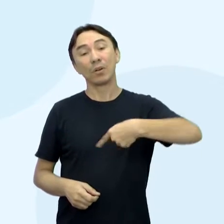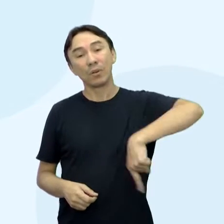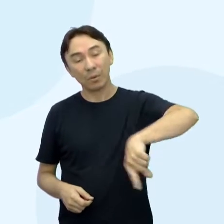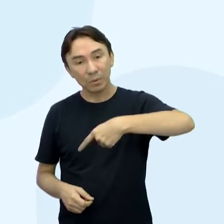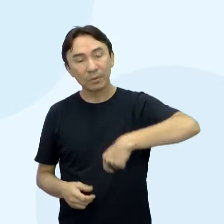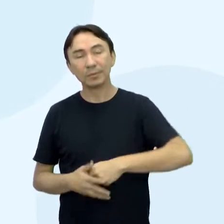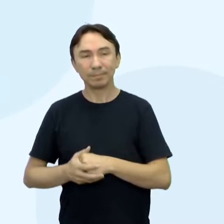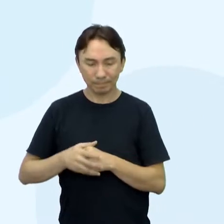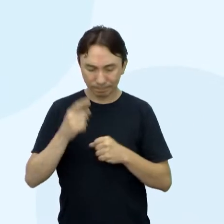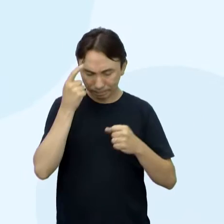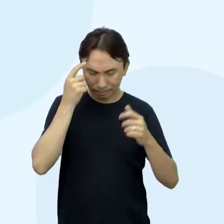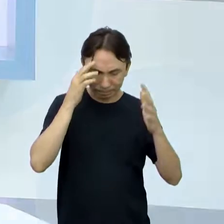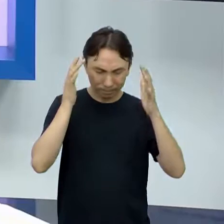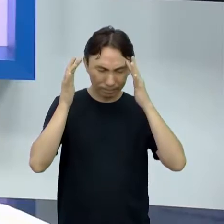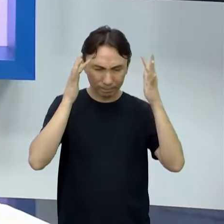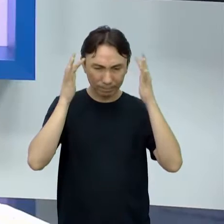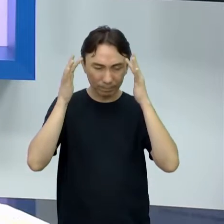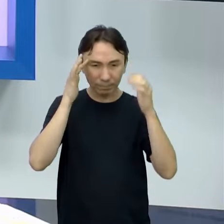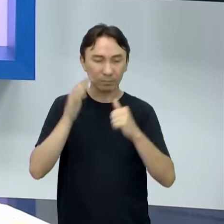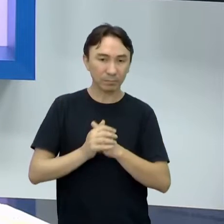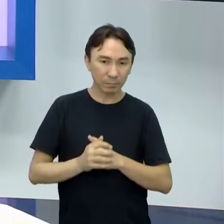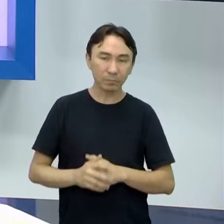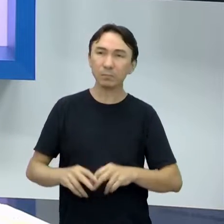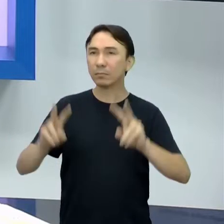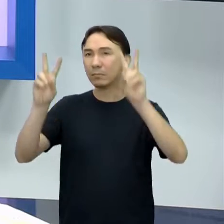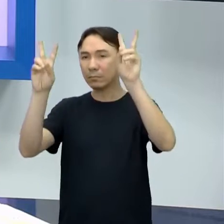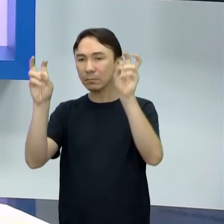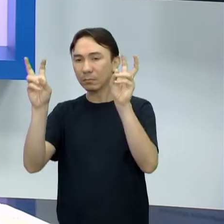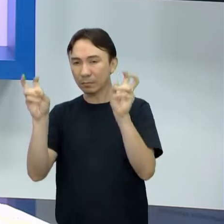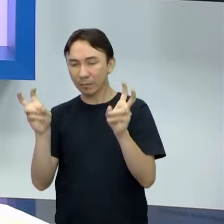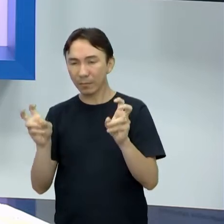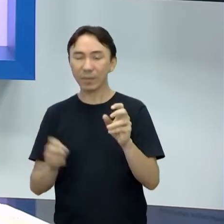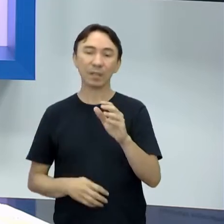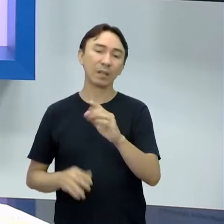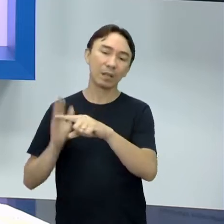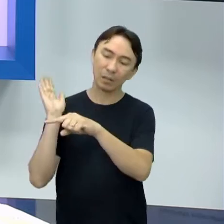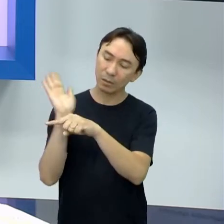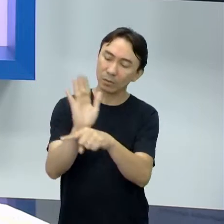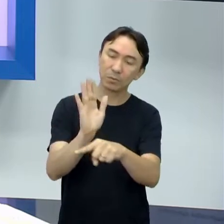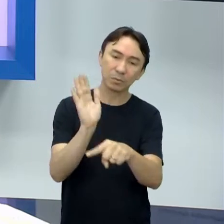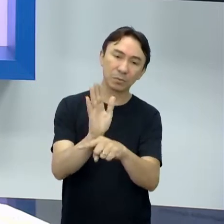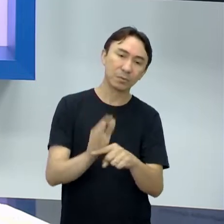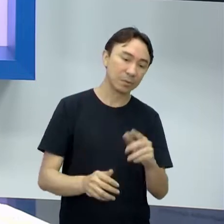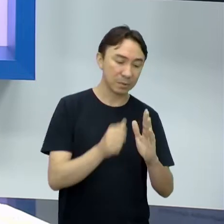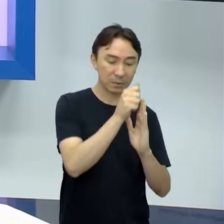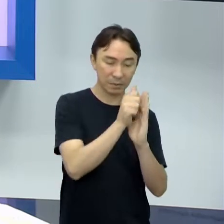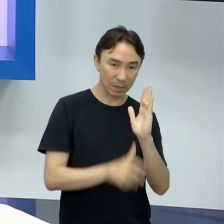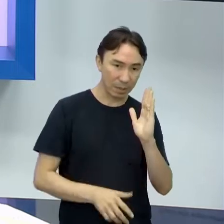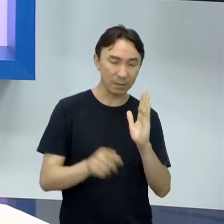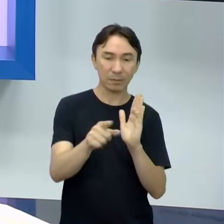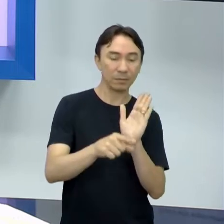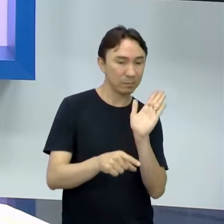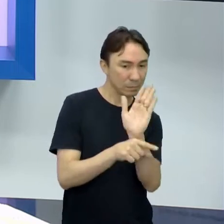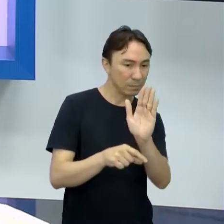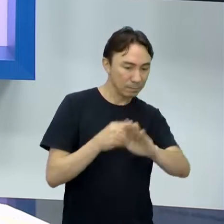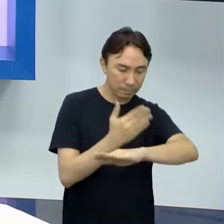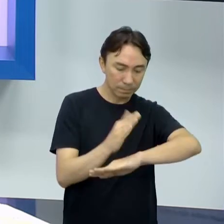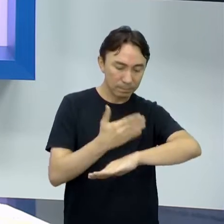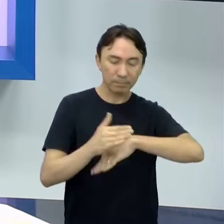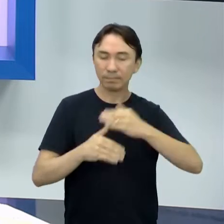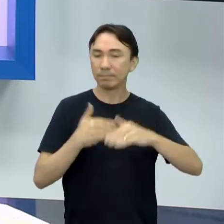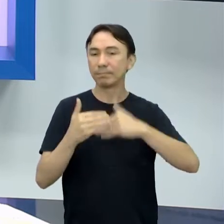para um bom desenvolvimento aí dessa atividade, que a gente vai falar um pouco mais sobre os observatórios das modalidades, mas